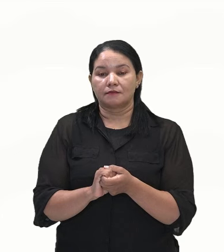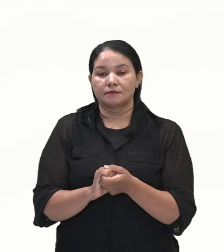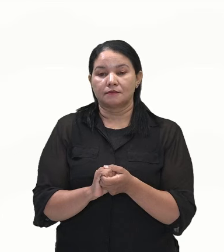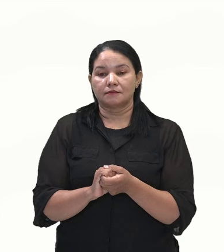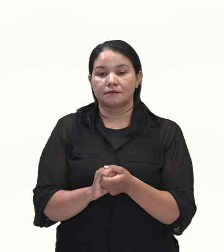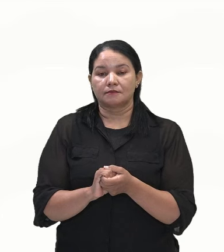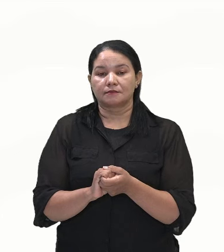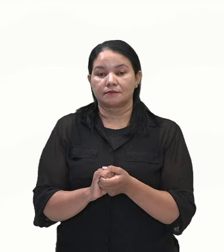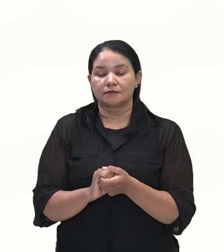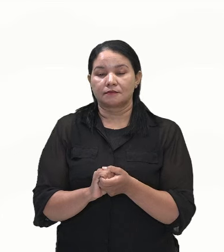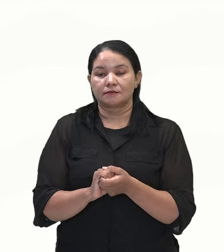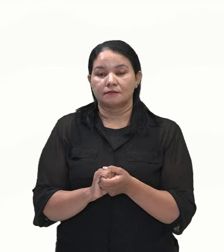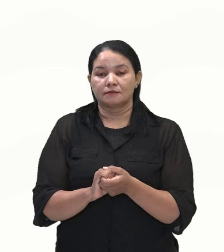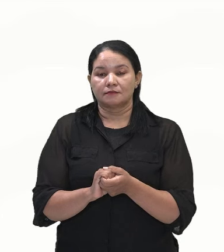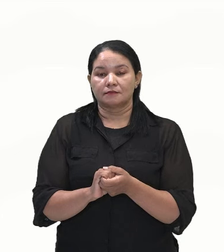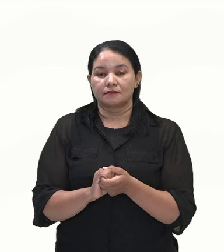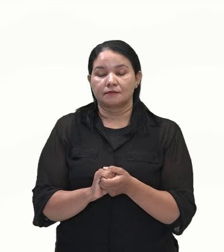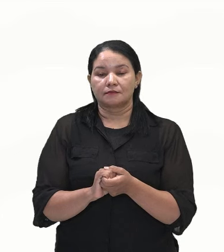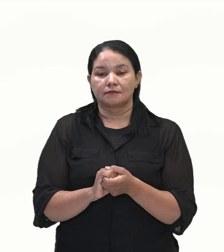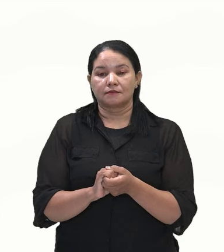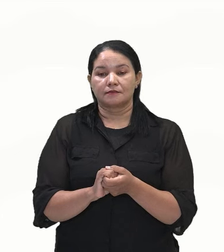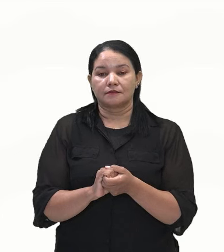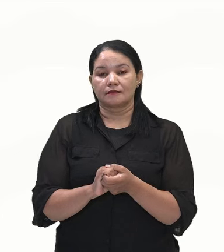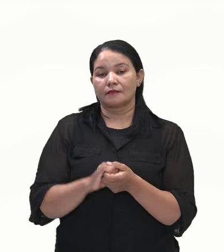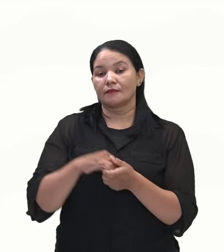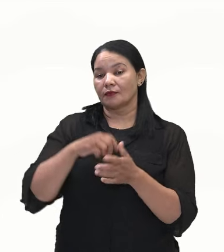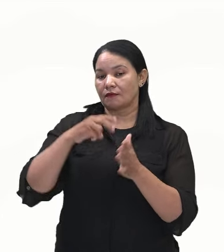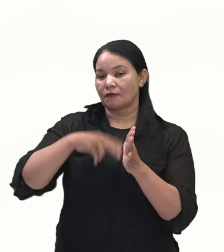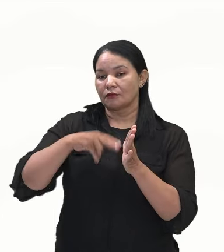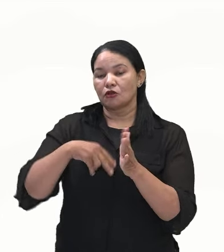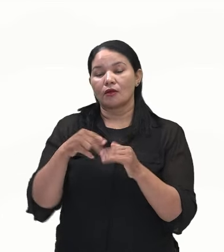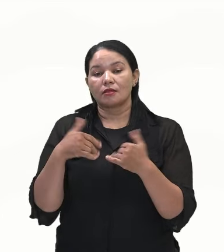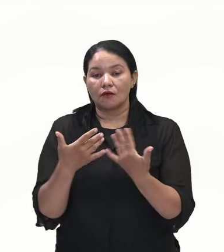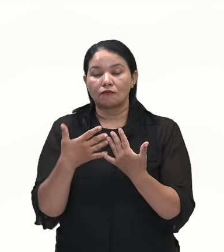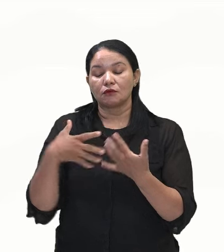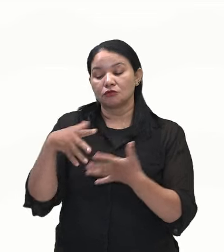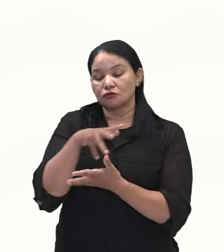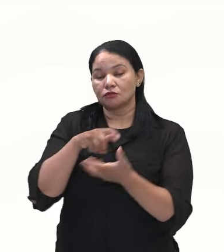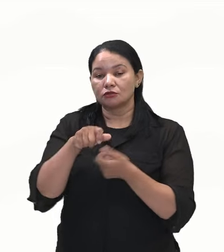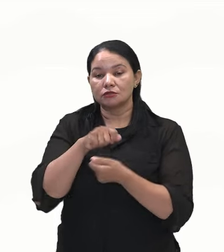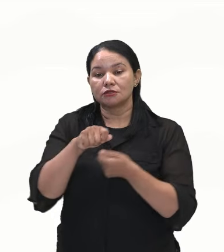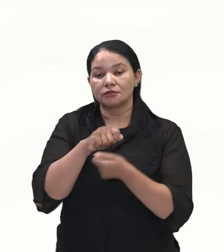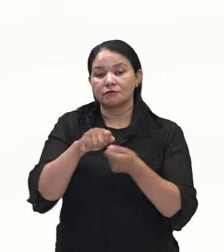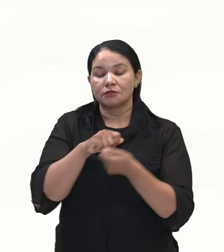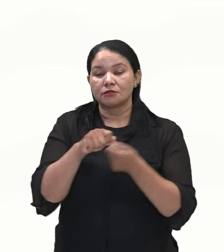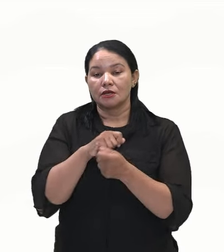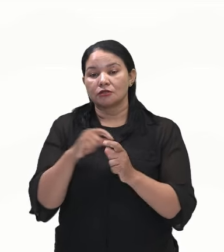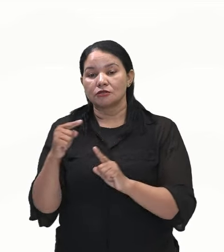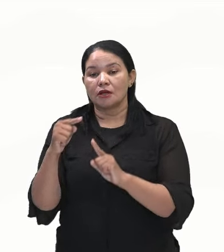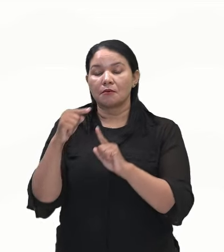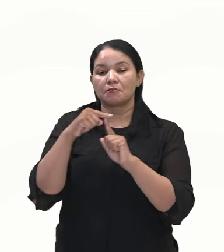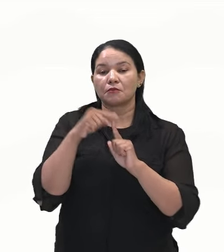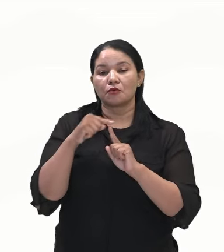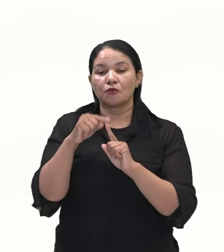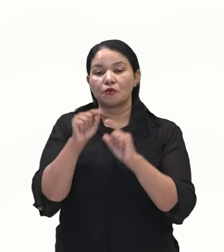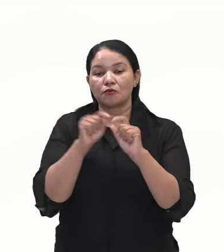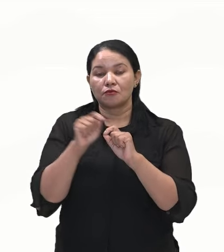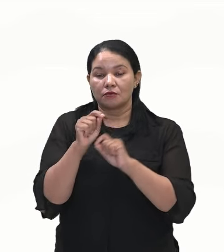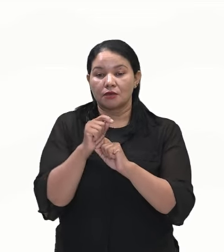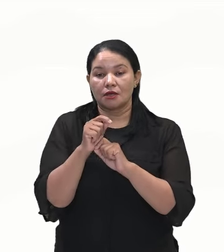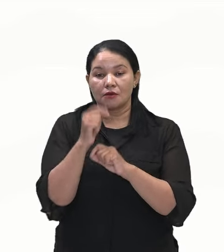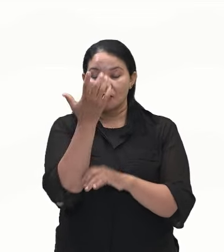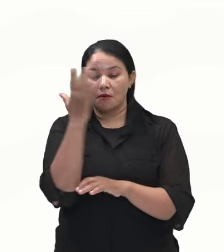of recreational activities. Então, a sustentabilidade diz respeito, né, ao impacto